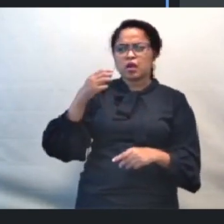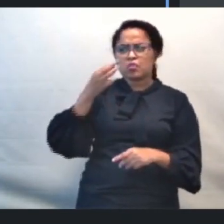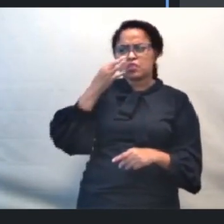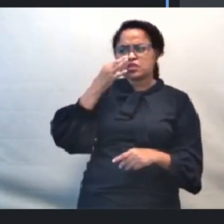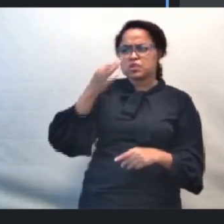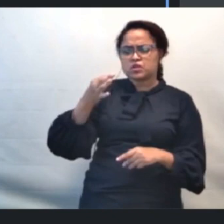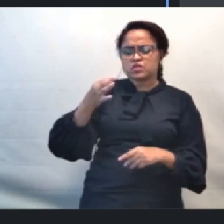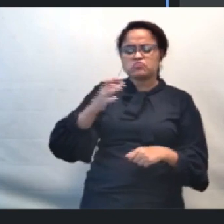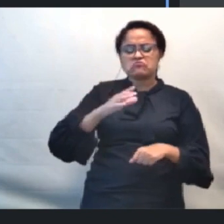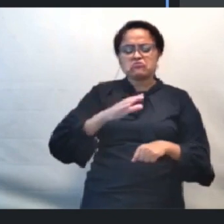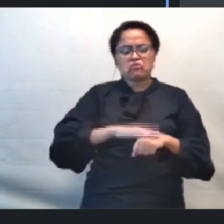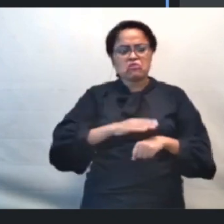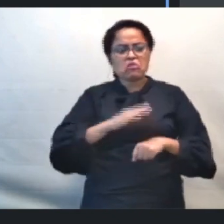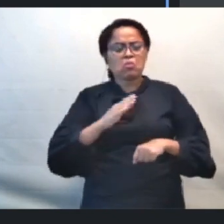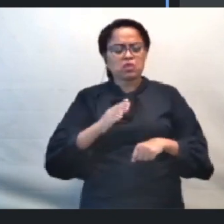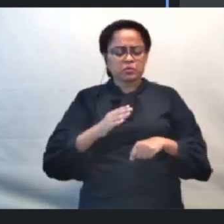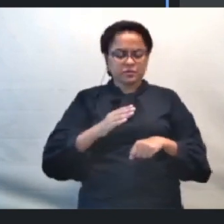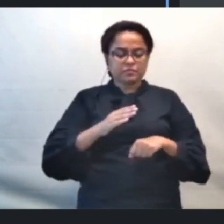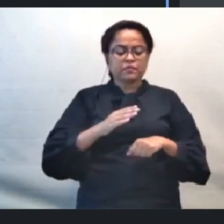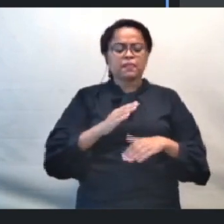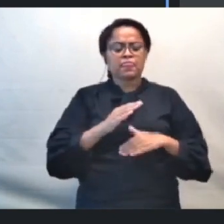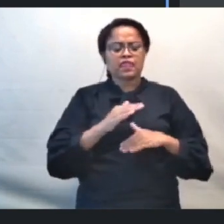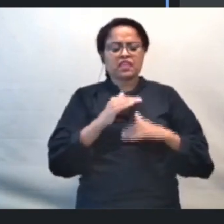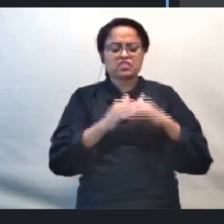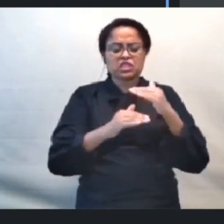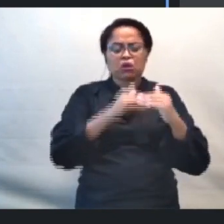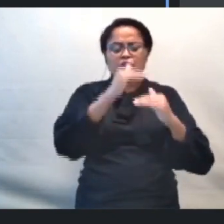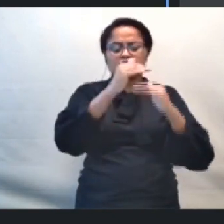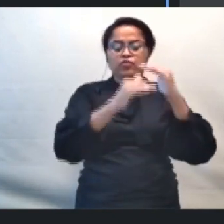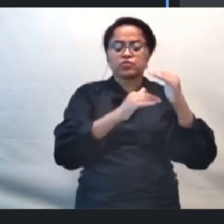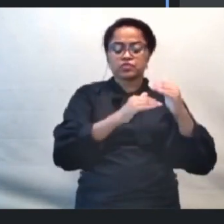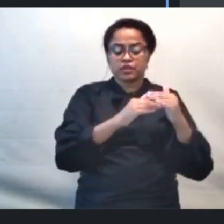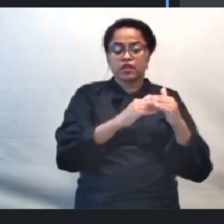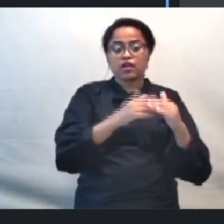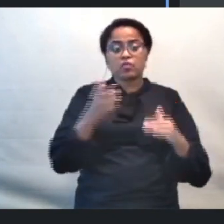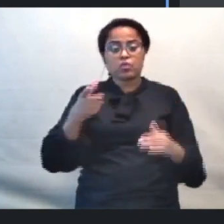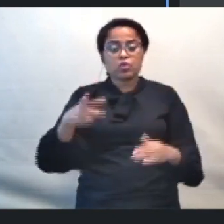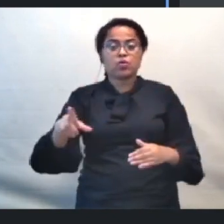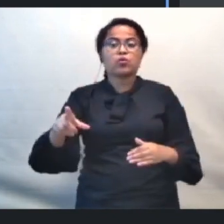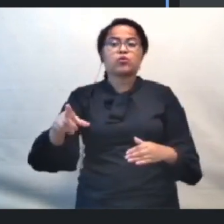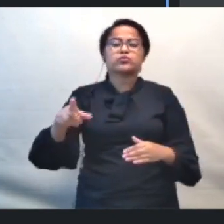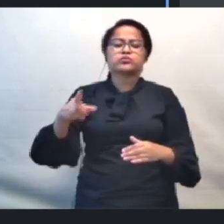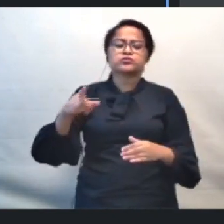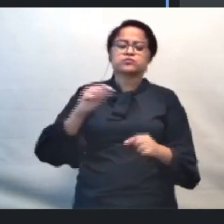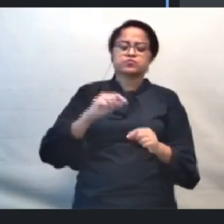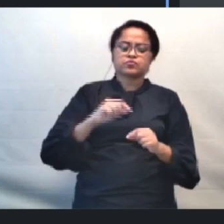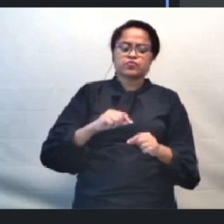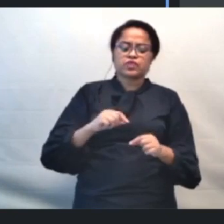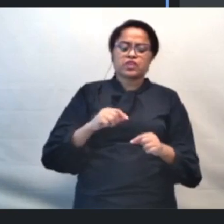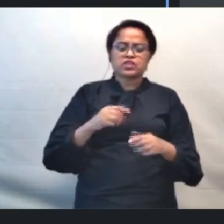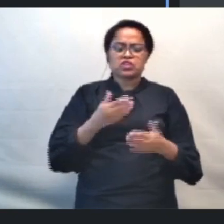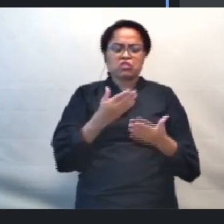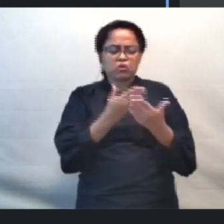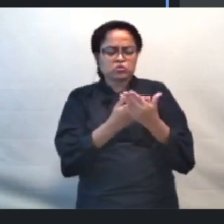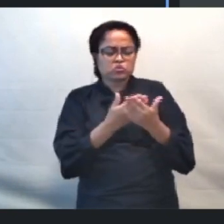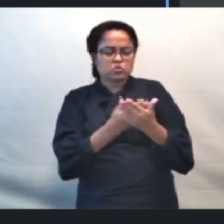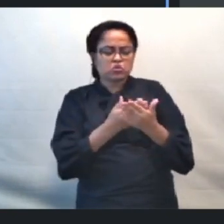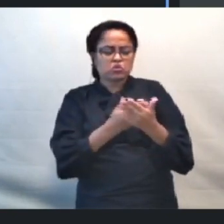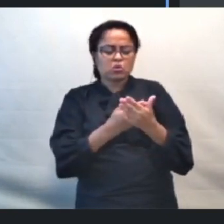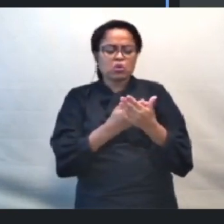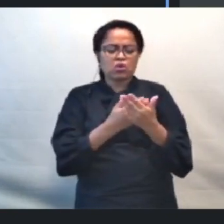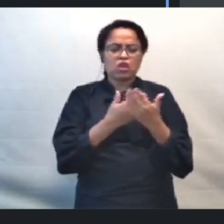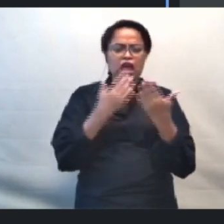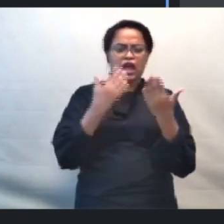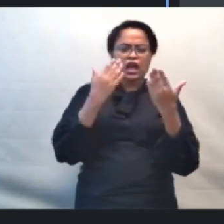de empreendimentos em andamento e outros que ainda precisam de ser viabilizados, em fase de estudos, licitações em